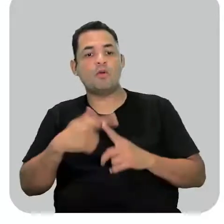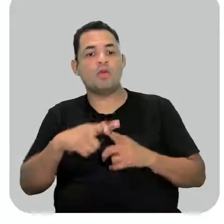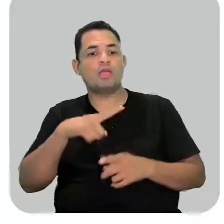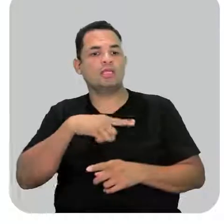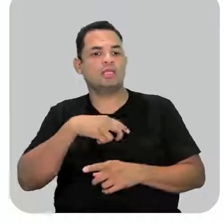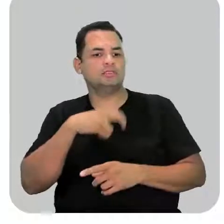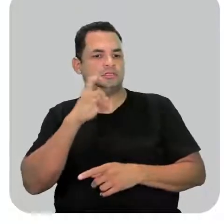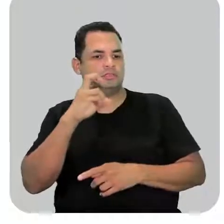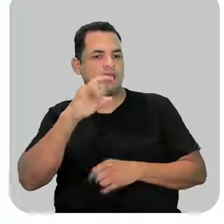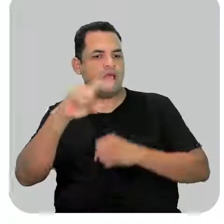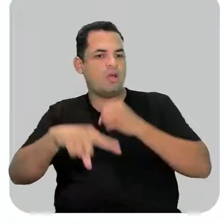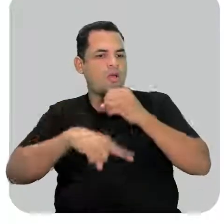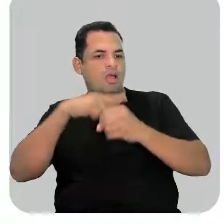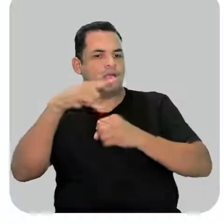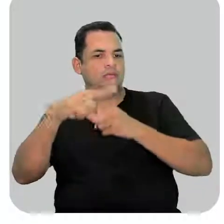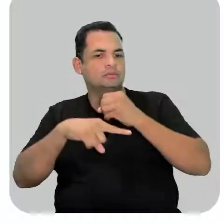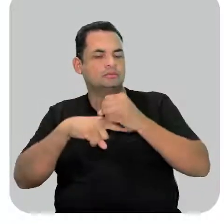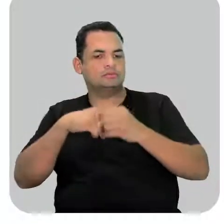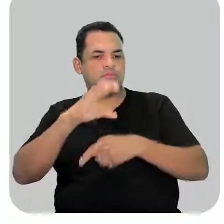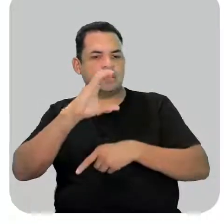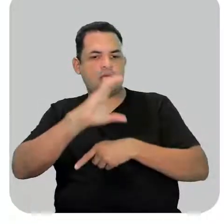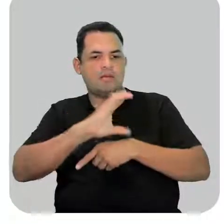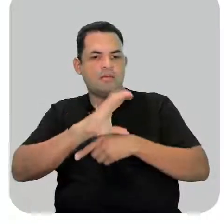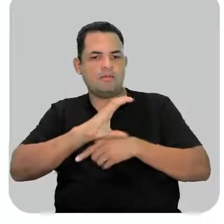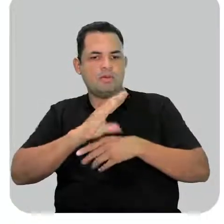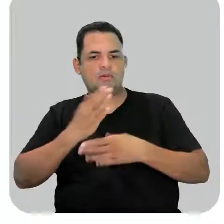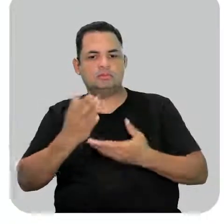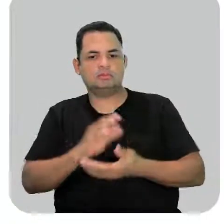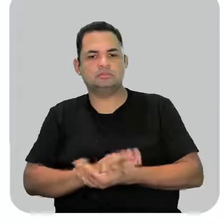5 átomos de carbono no total.